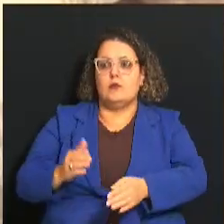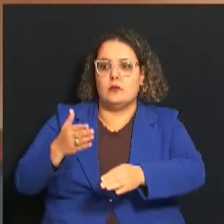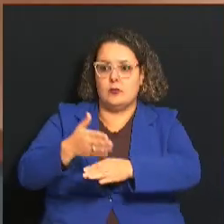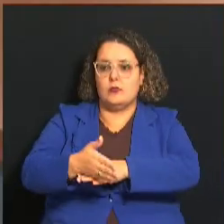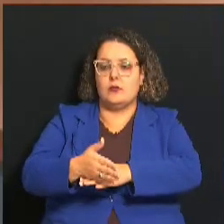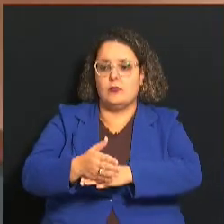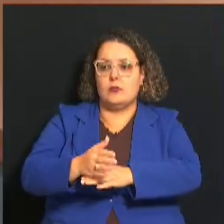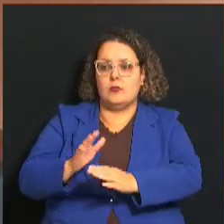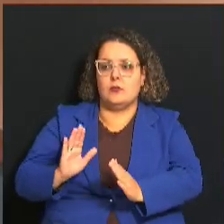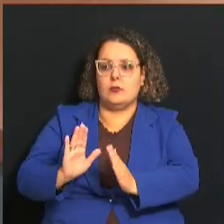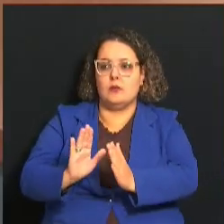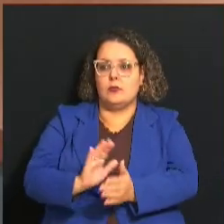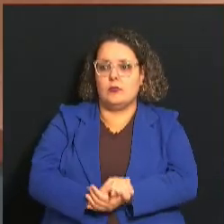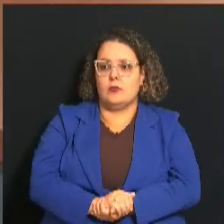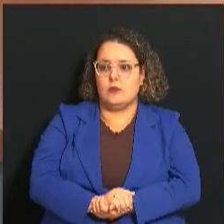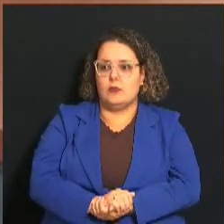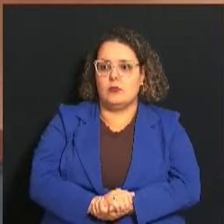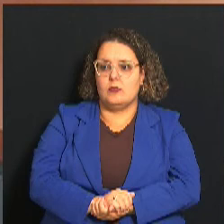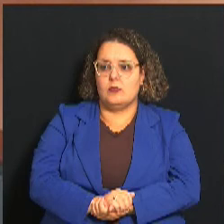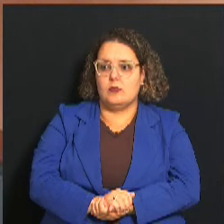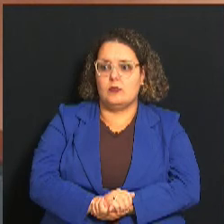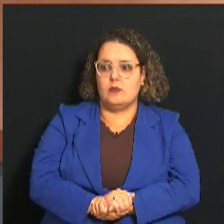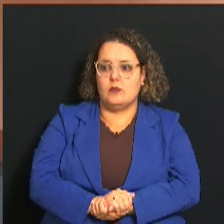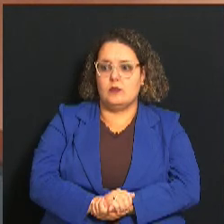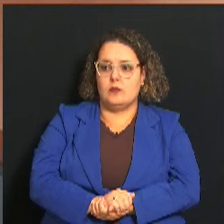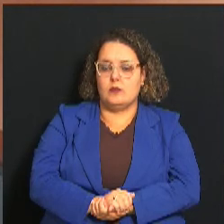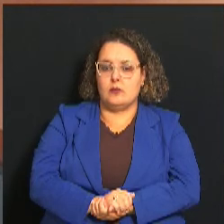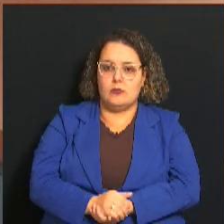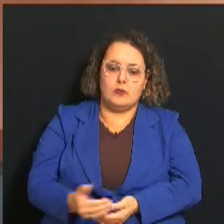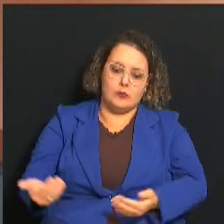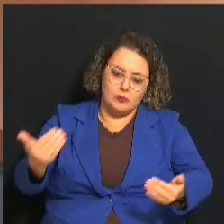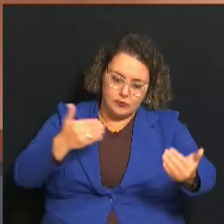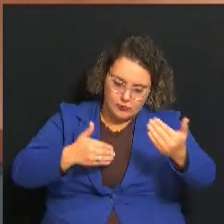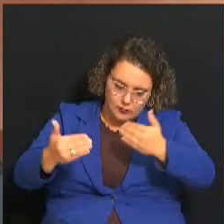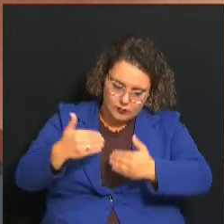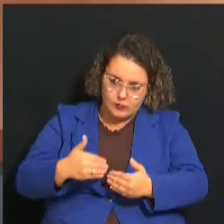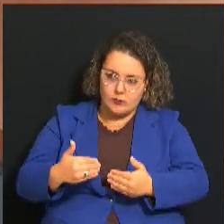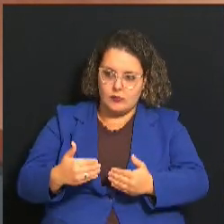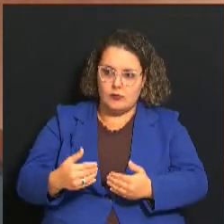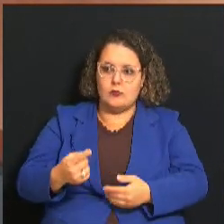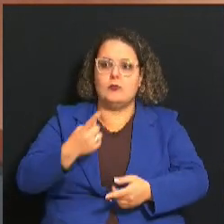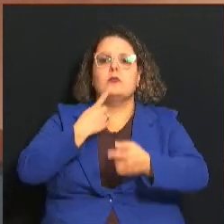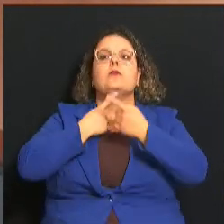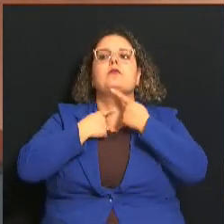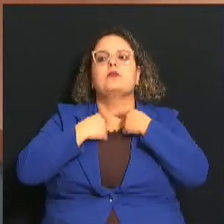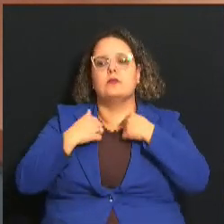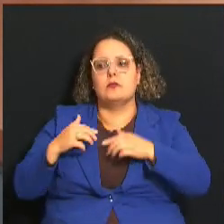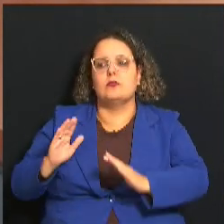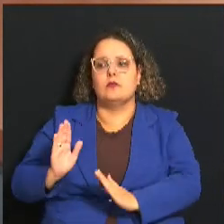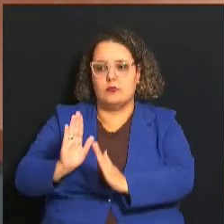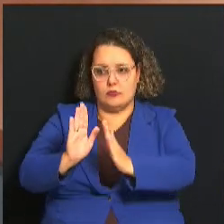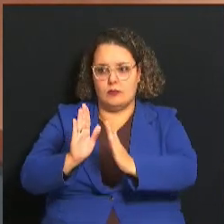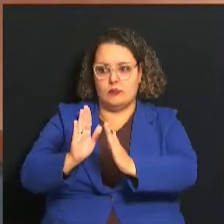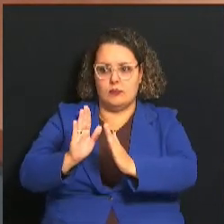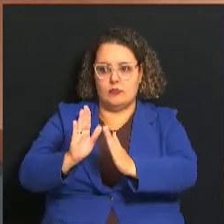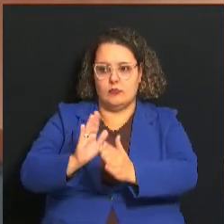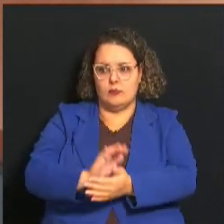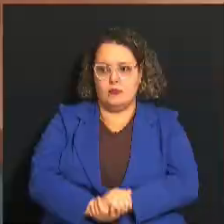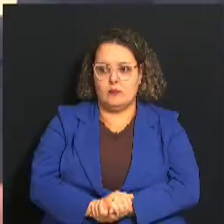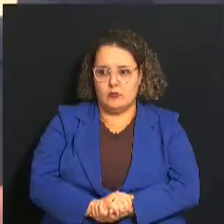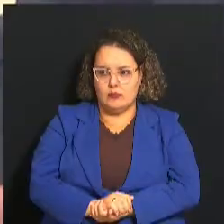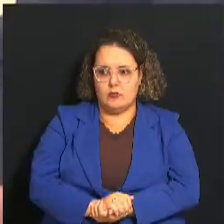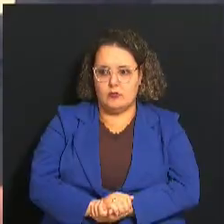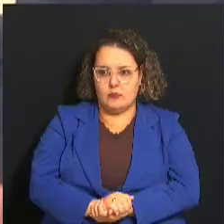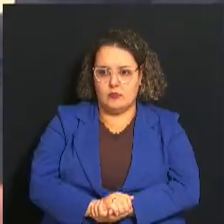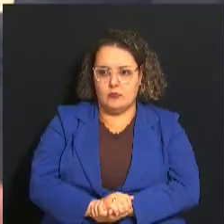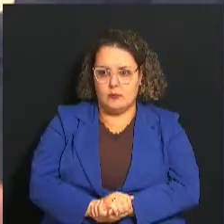eu a imagino não ser que vocês não queiram, né? Assim, a vinda de vocês demonstra interesse em participar da frente, integrar a frente. Integrar a frente. Então, que a gente